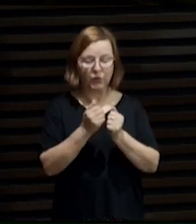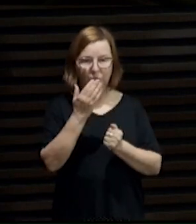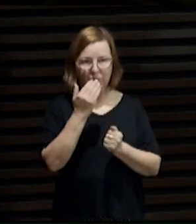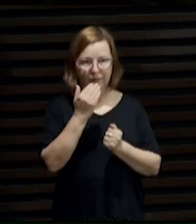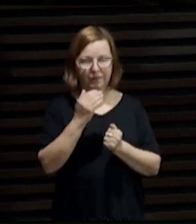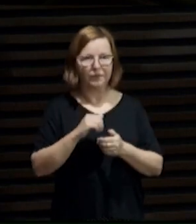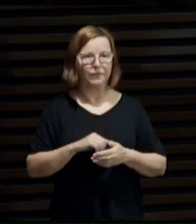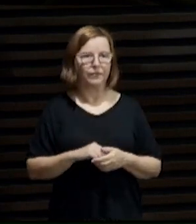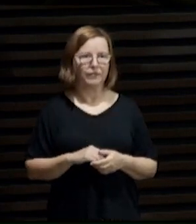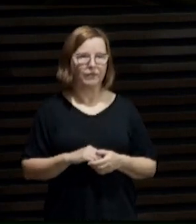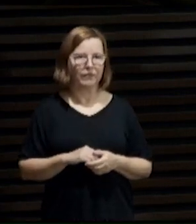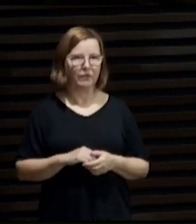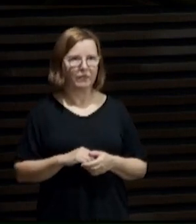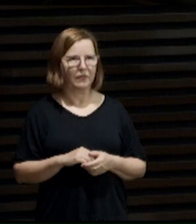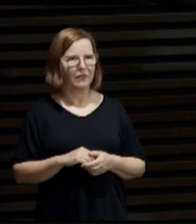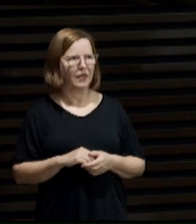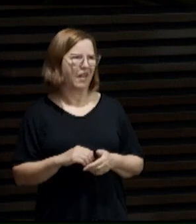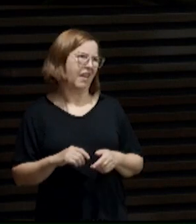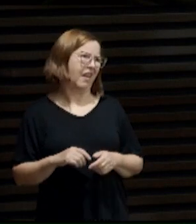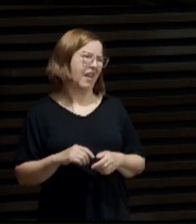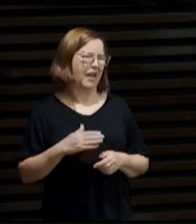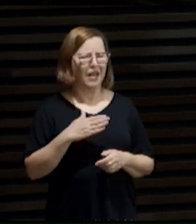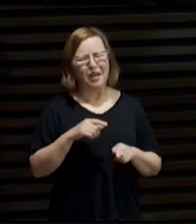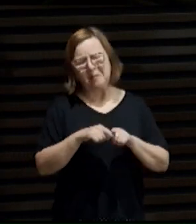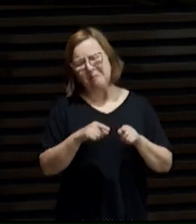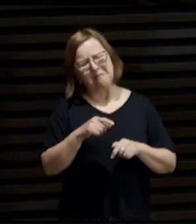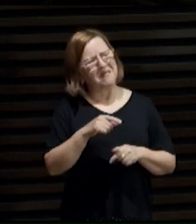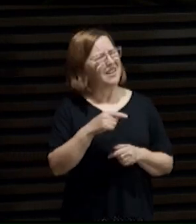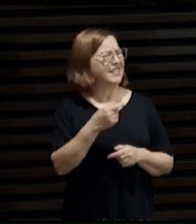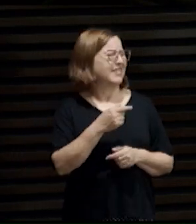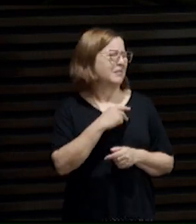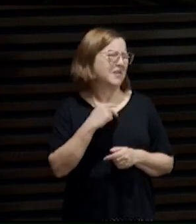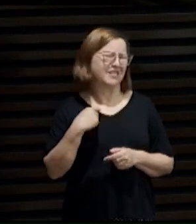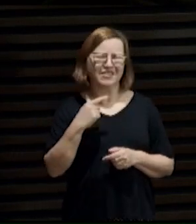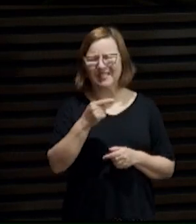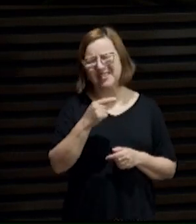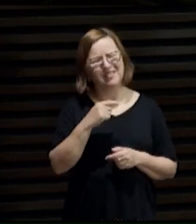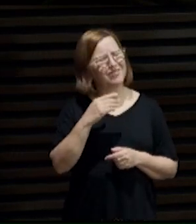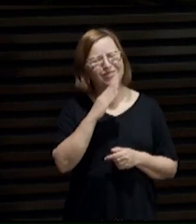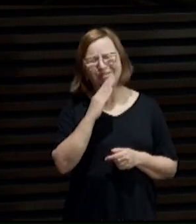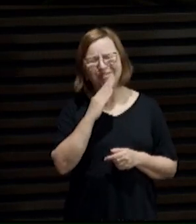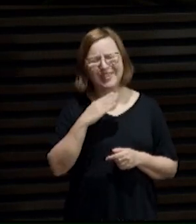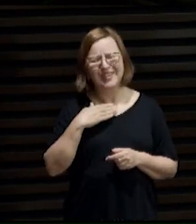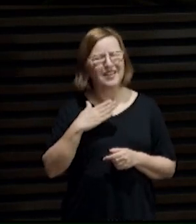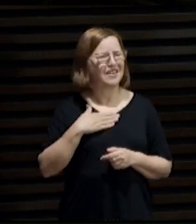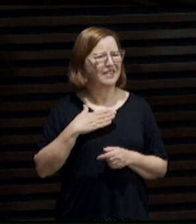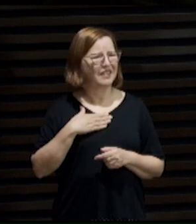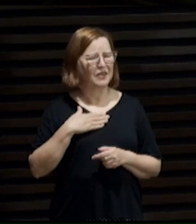pastor, é porque o senhor não conhece minha agenda. Eu sei da desculpinha, viu? Tem isso lá na Paraíba também.